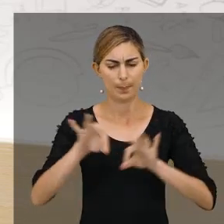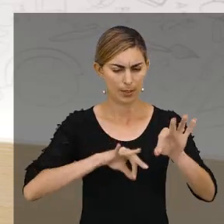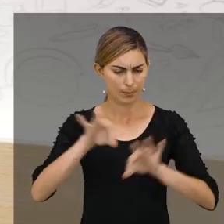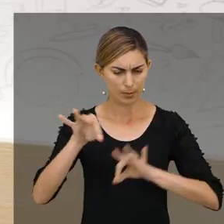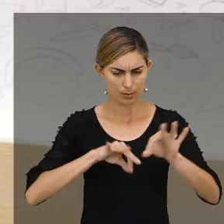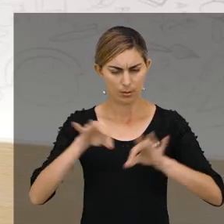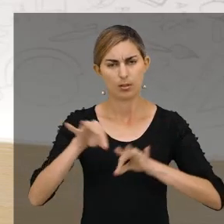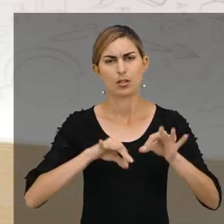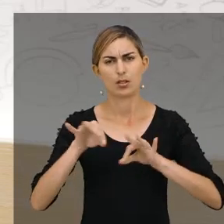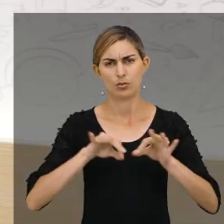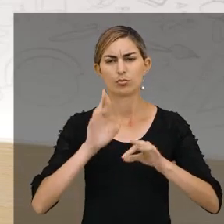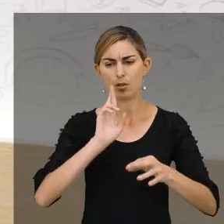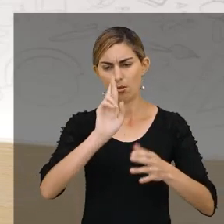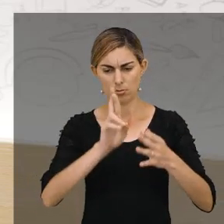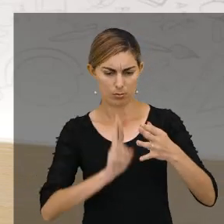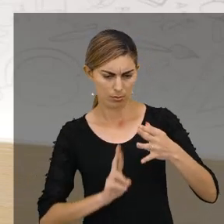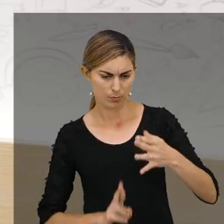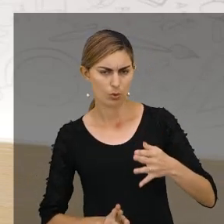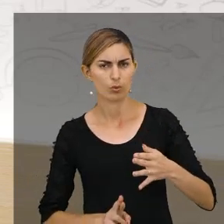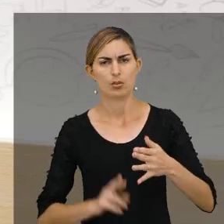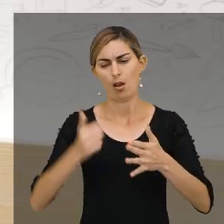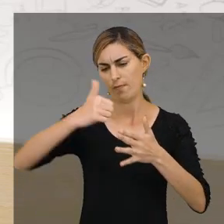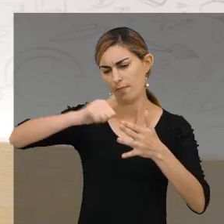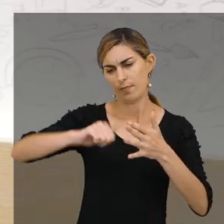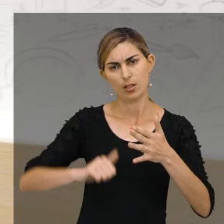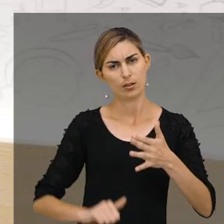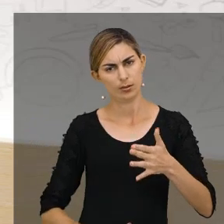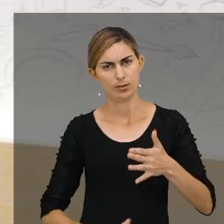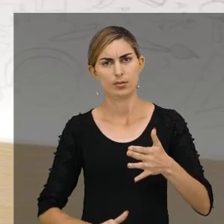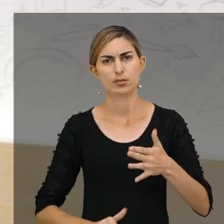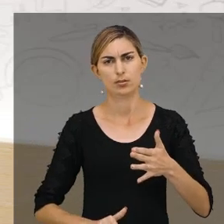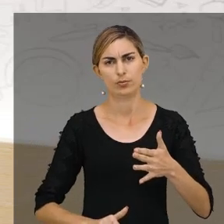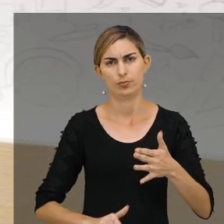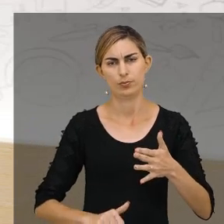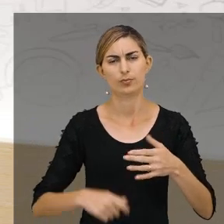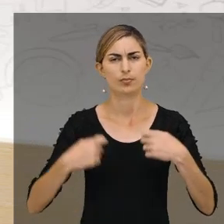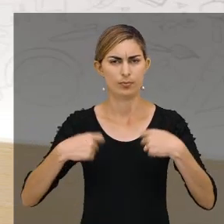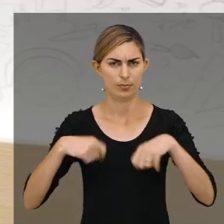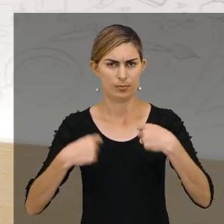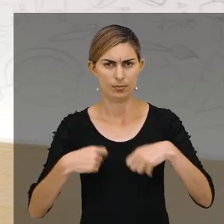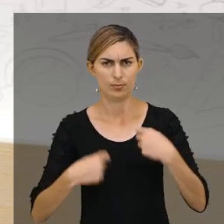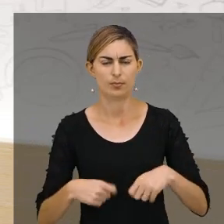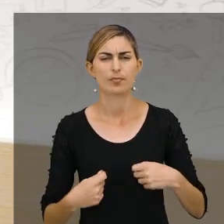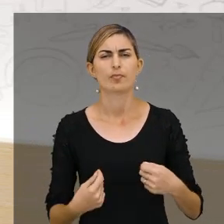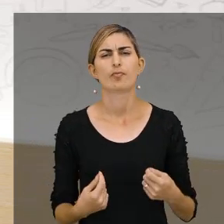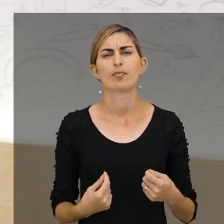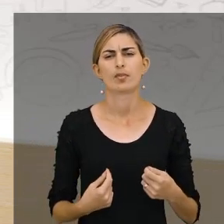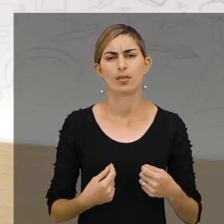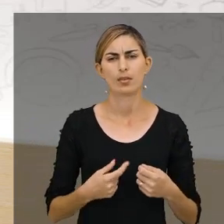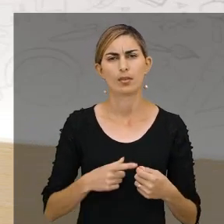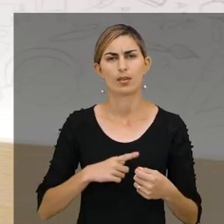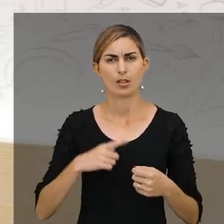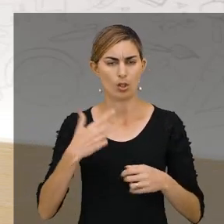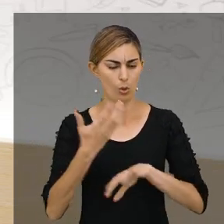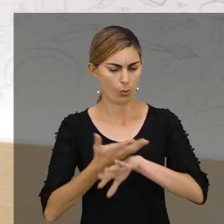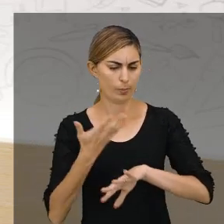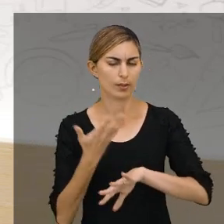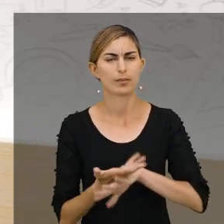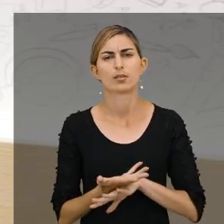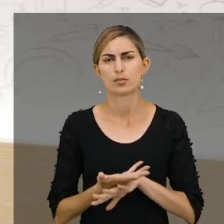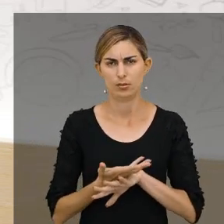devidamente preparados a responder às avaliações necessárias